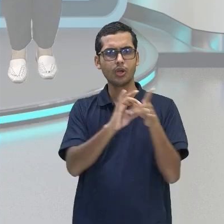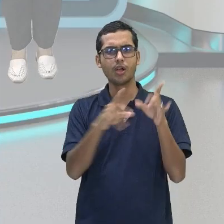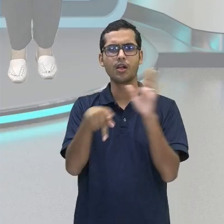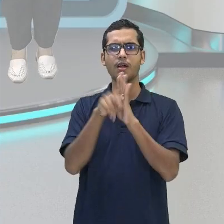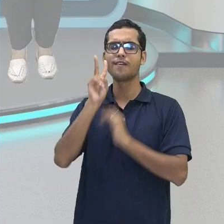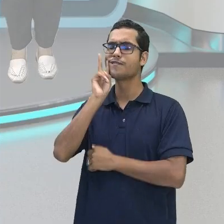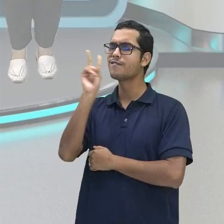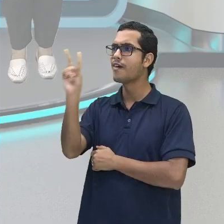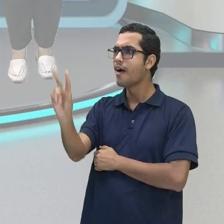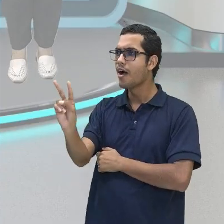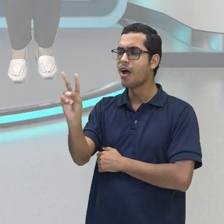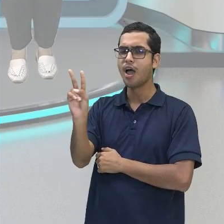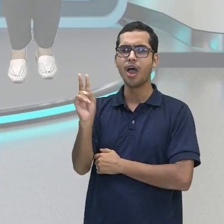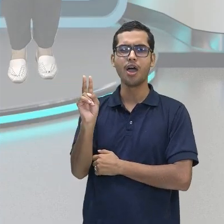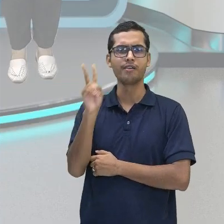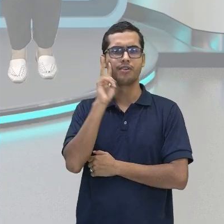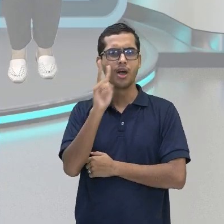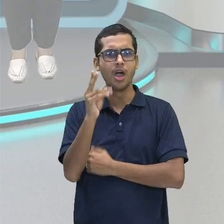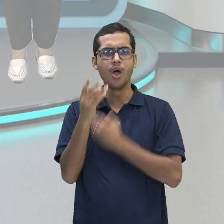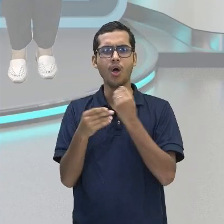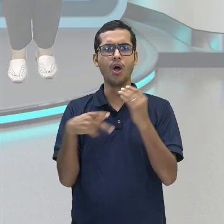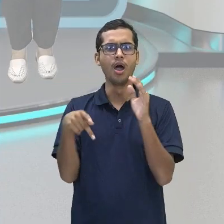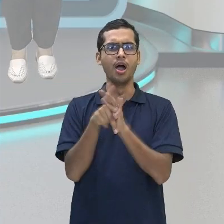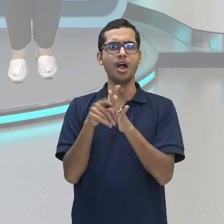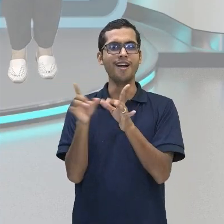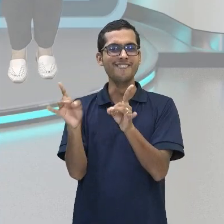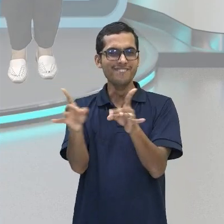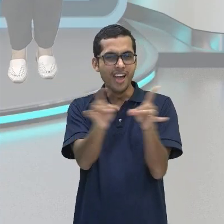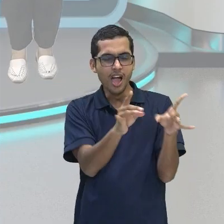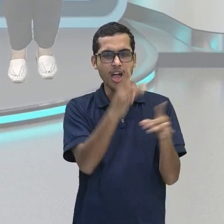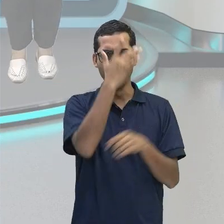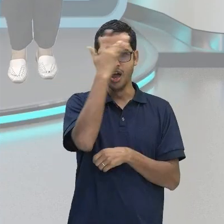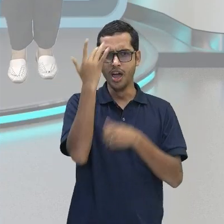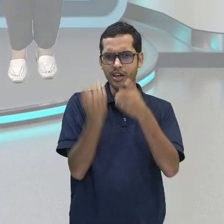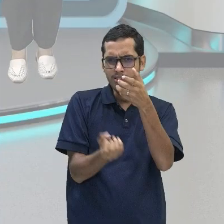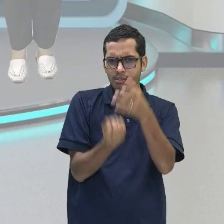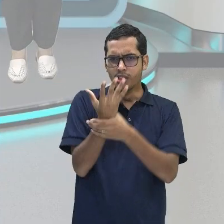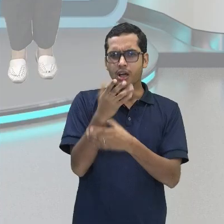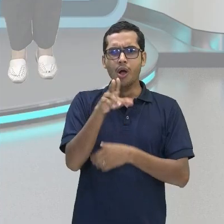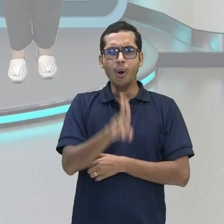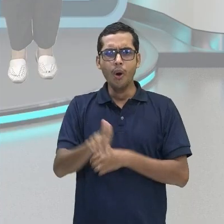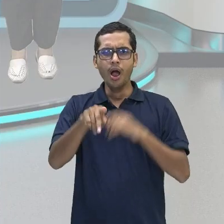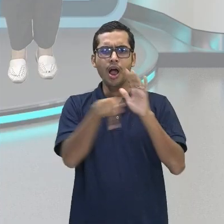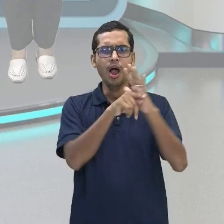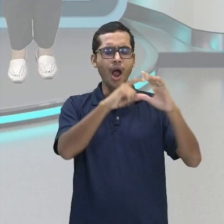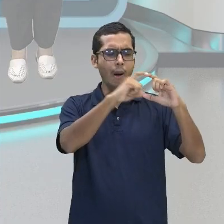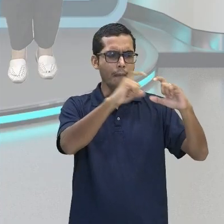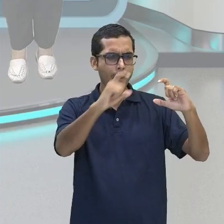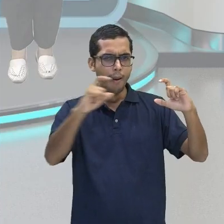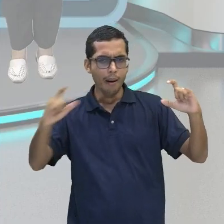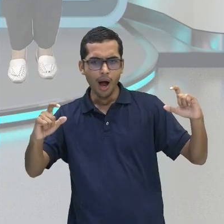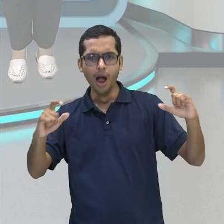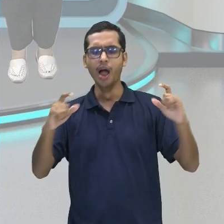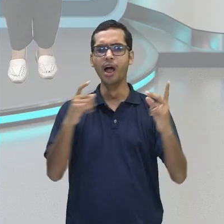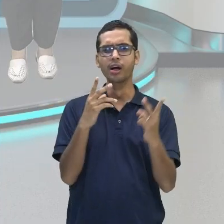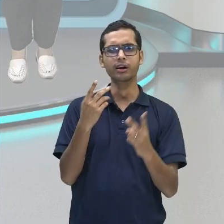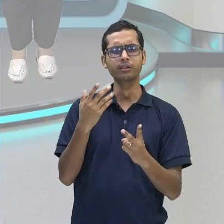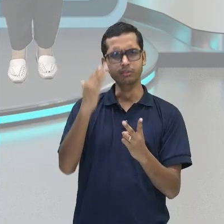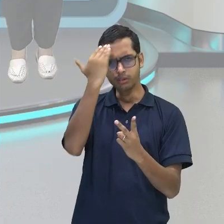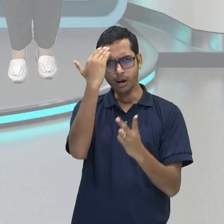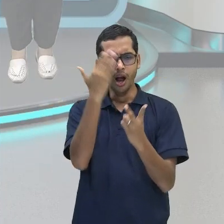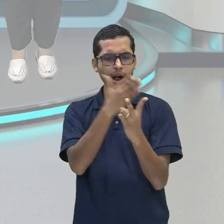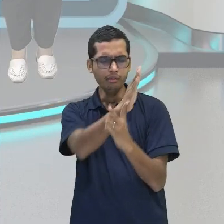está vendendo. Notem aí então que quem criou utiliza aí a questão da ambiguidade, da